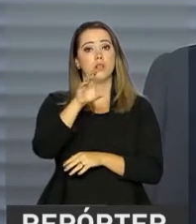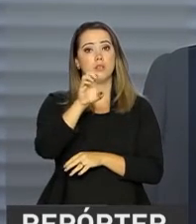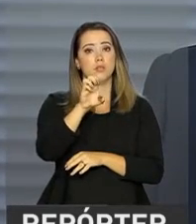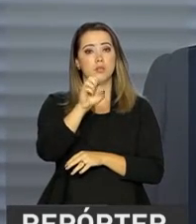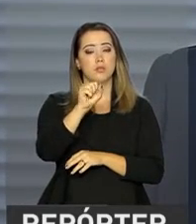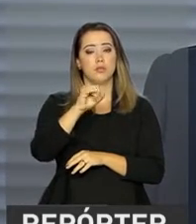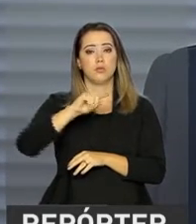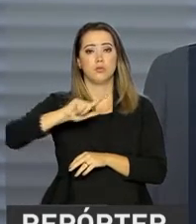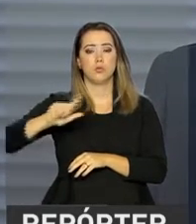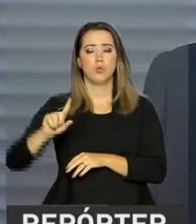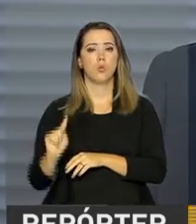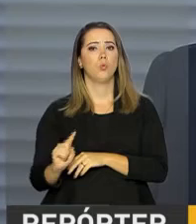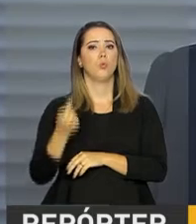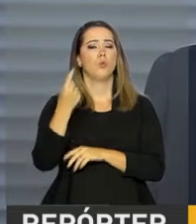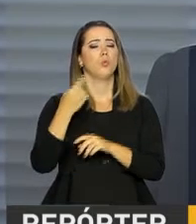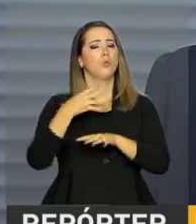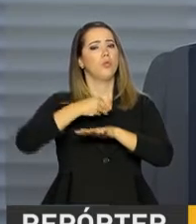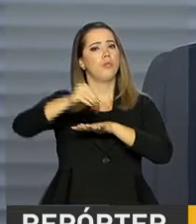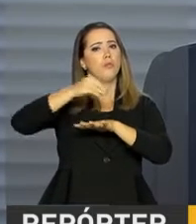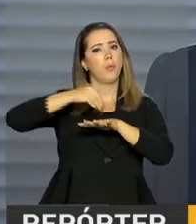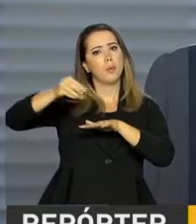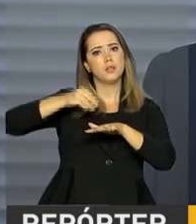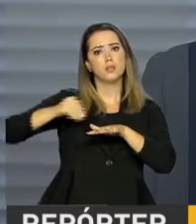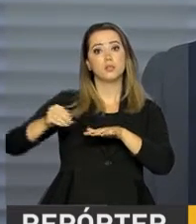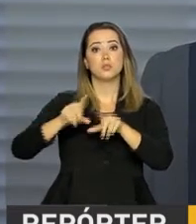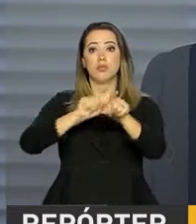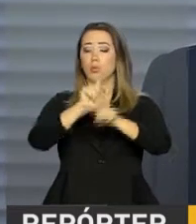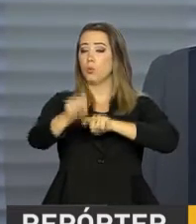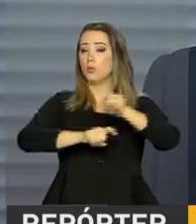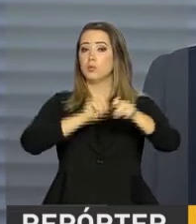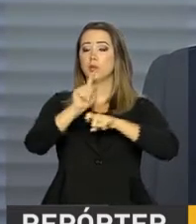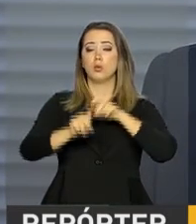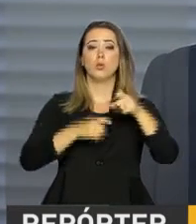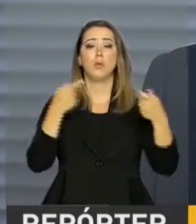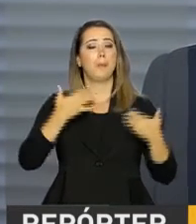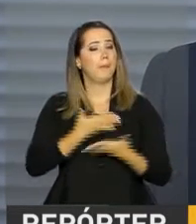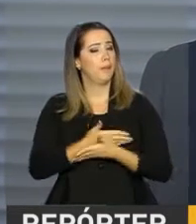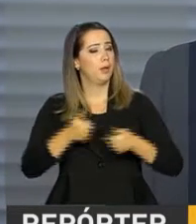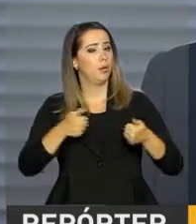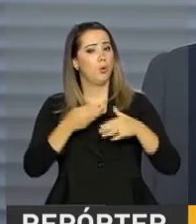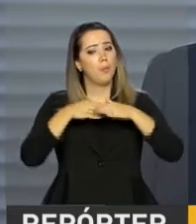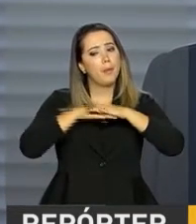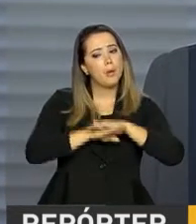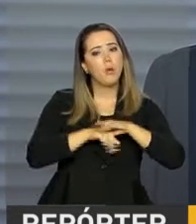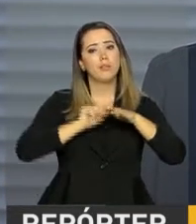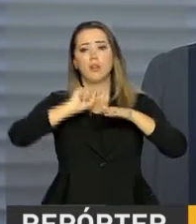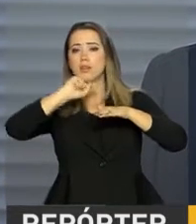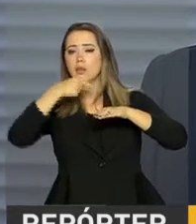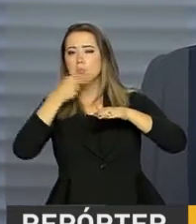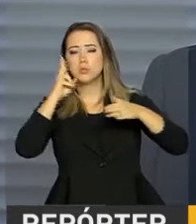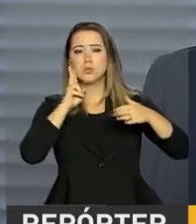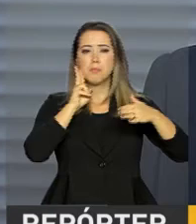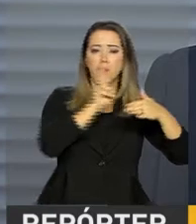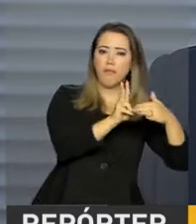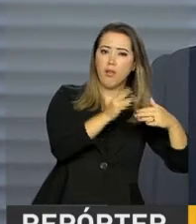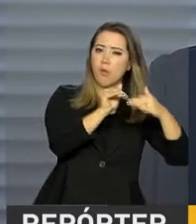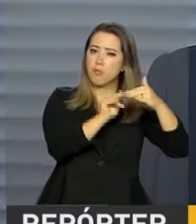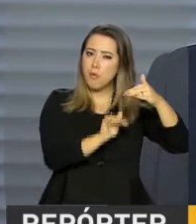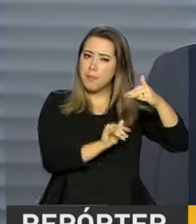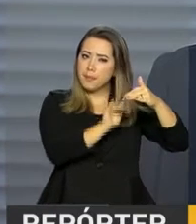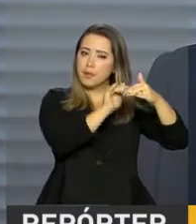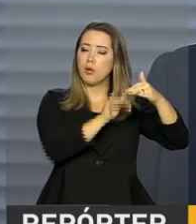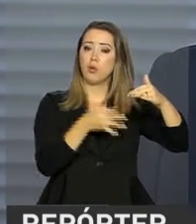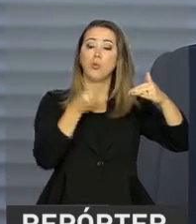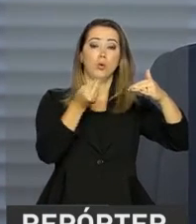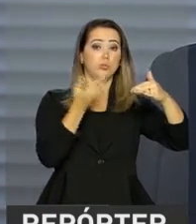transformando essas informações em meio digital então ele tanto facilita o armazenamento quanto facilita a consulta então não temos a mesma luta que a